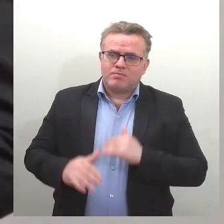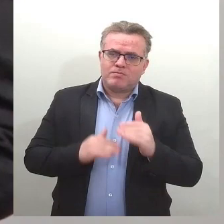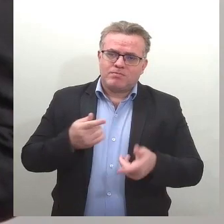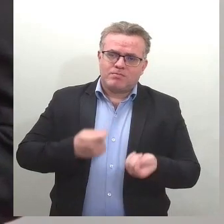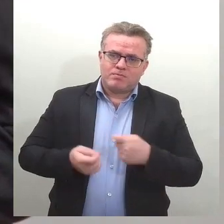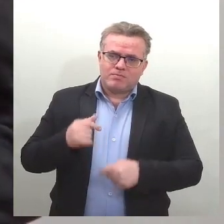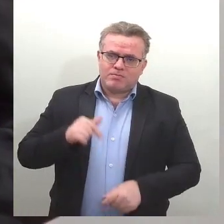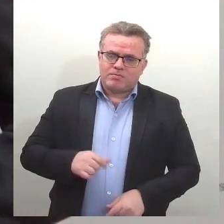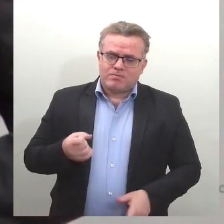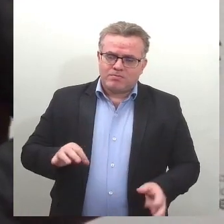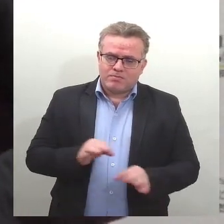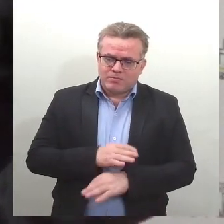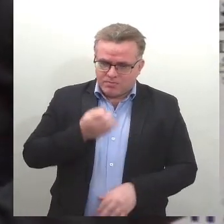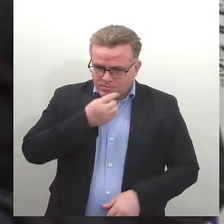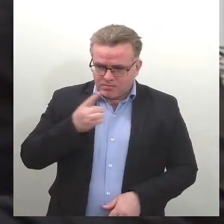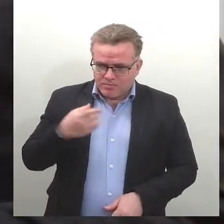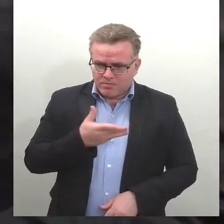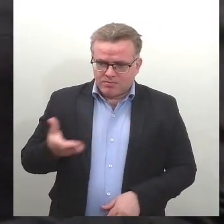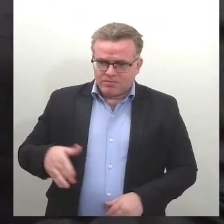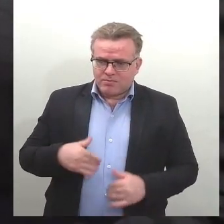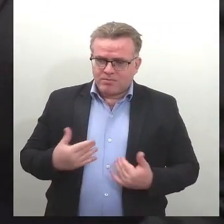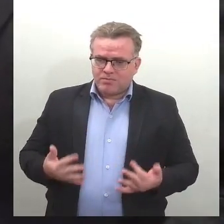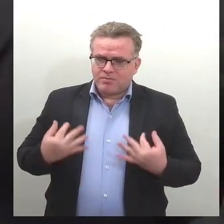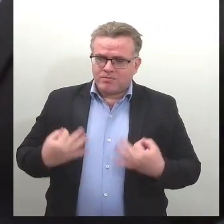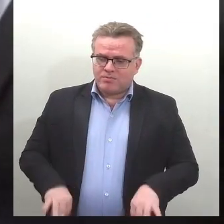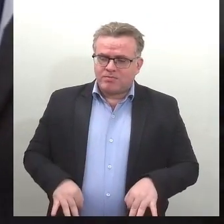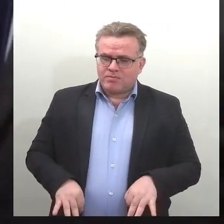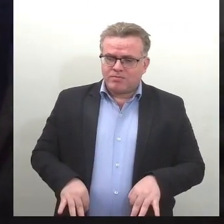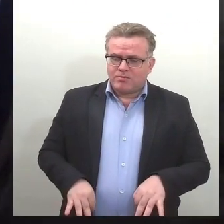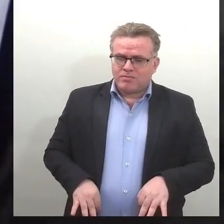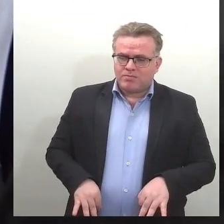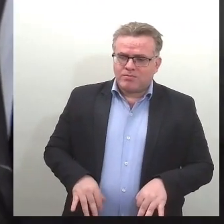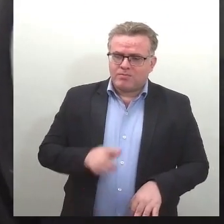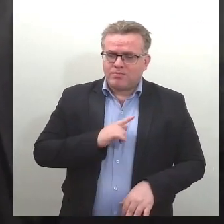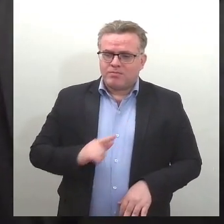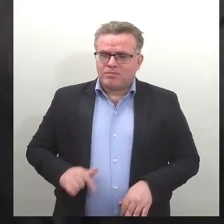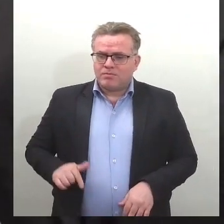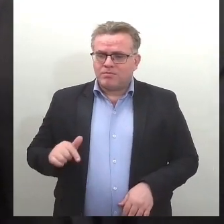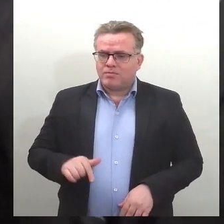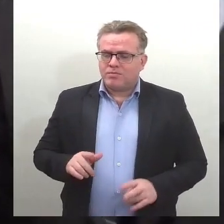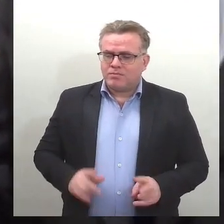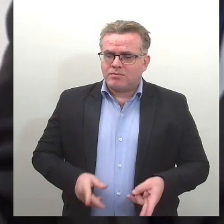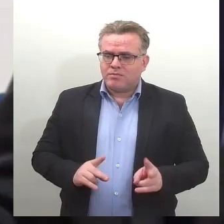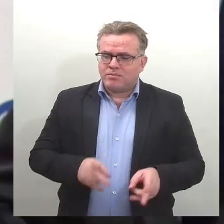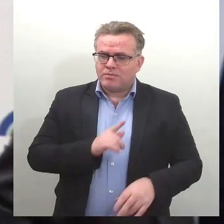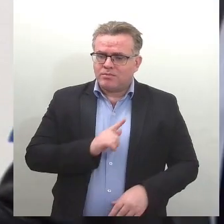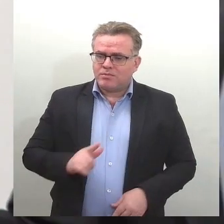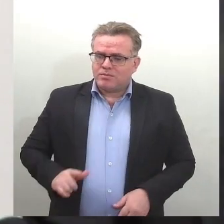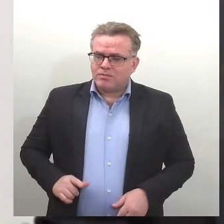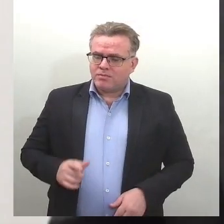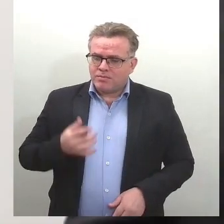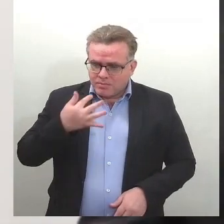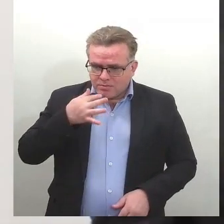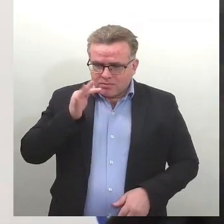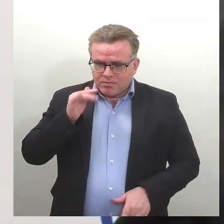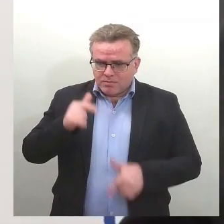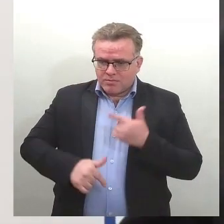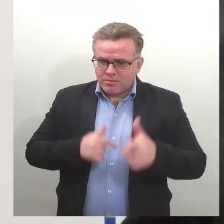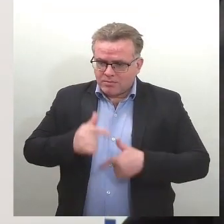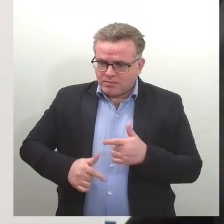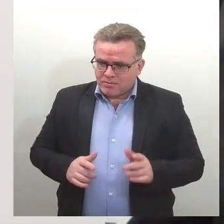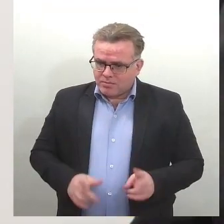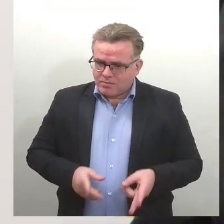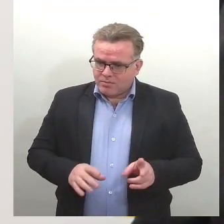com certeza, né? O nosso governador, sempre eu digo, ele, com o seu trabalho, ele respeita o passado